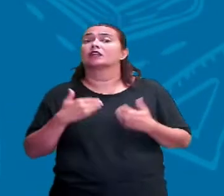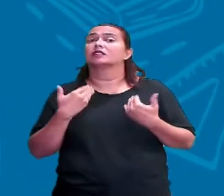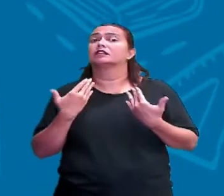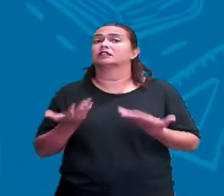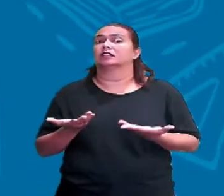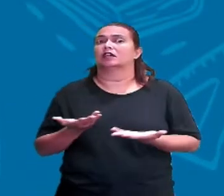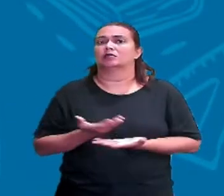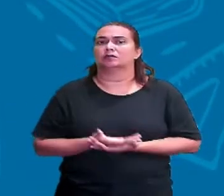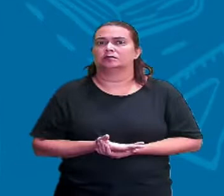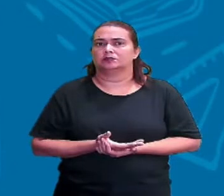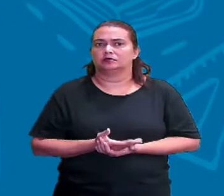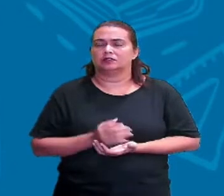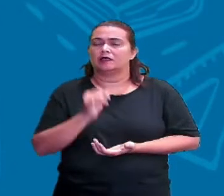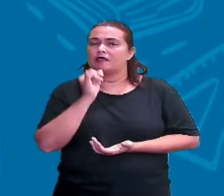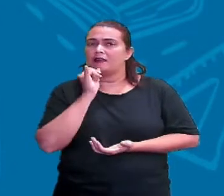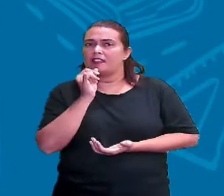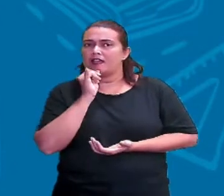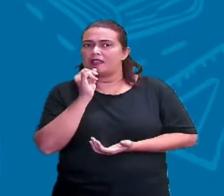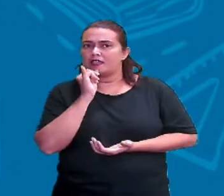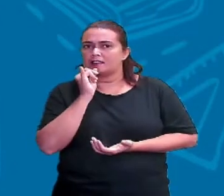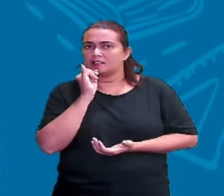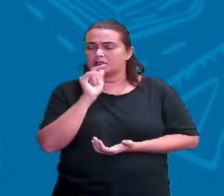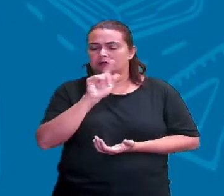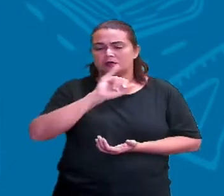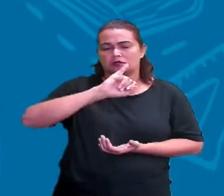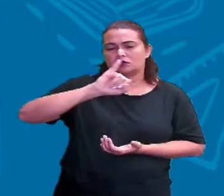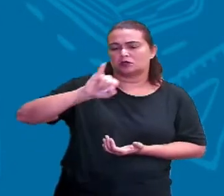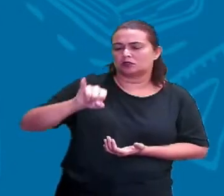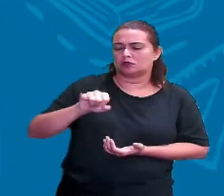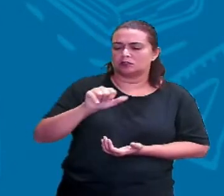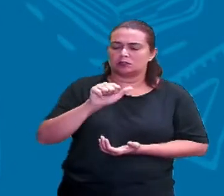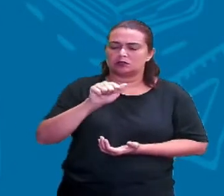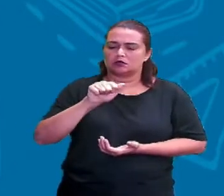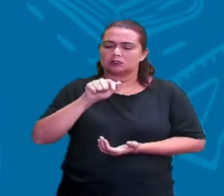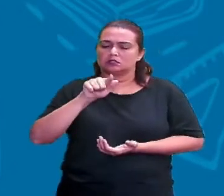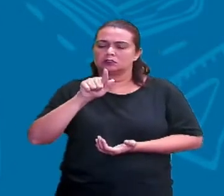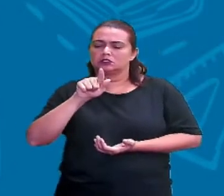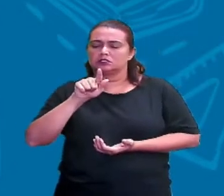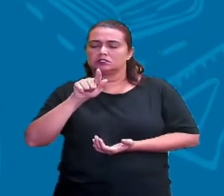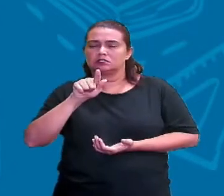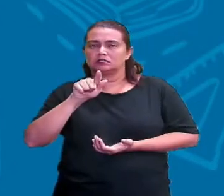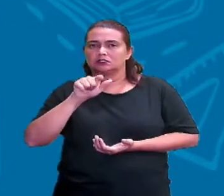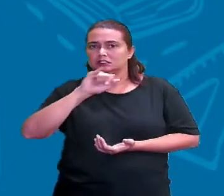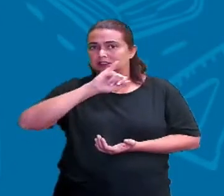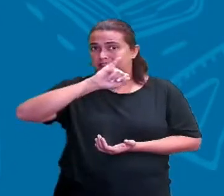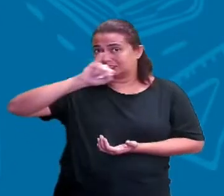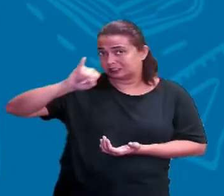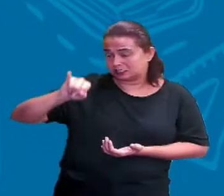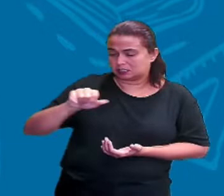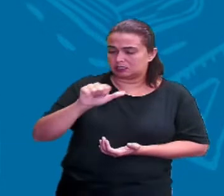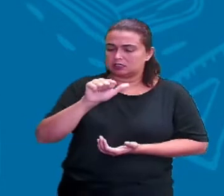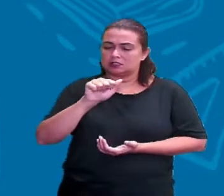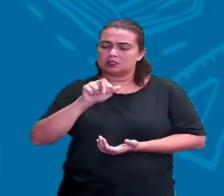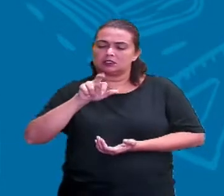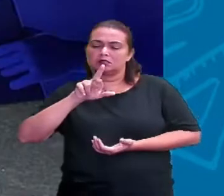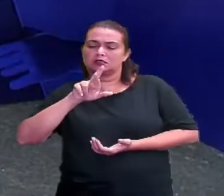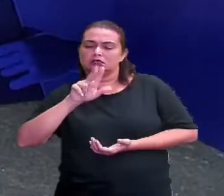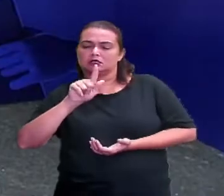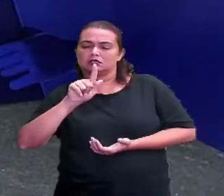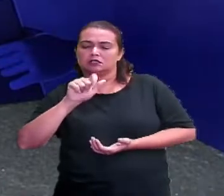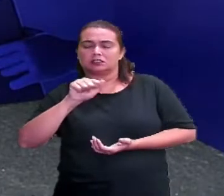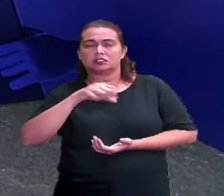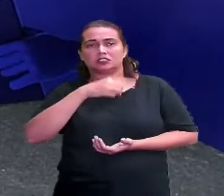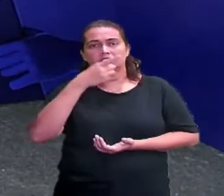com alguns exemplos de jargão no jornalismo, Ou seja, a palavra jargão, O jargão é